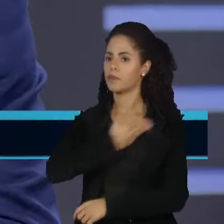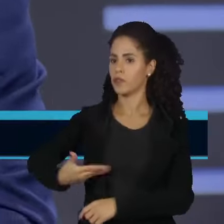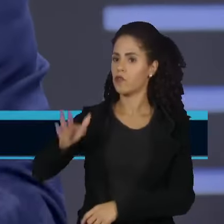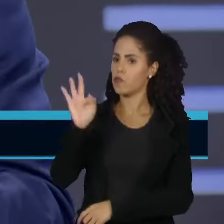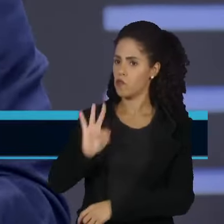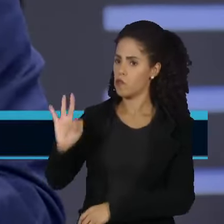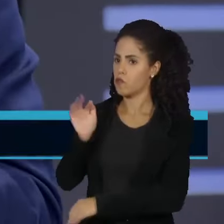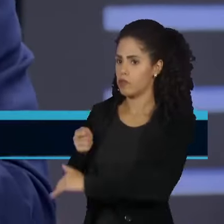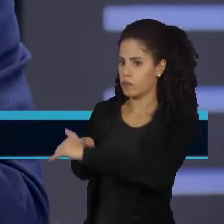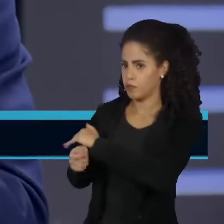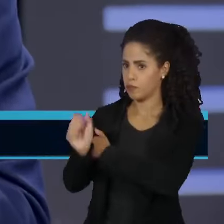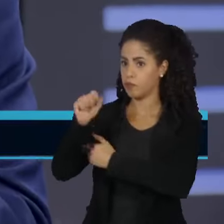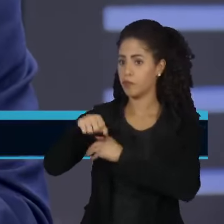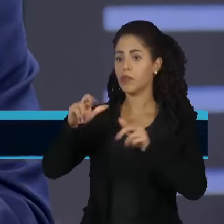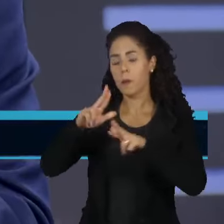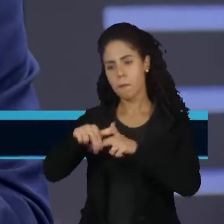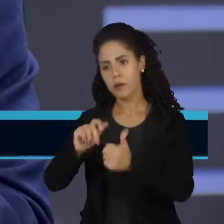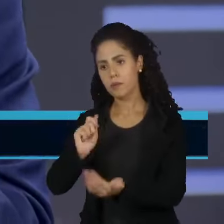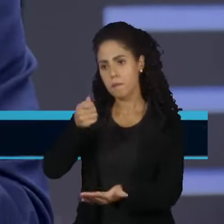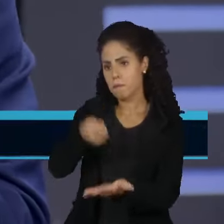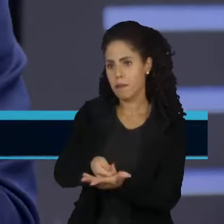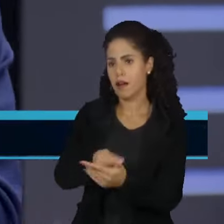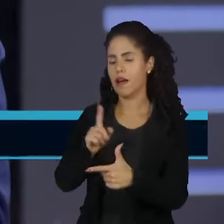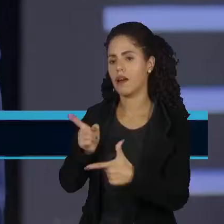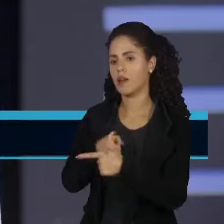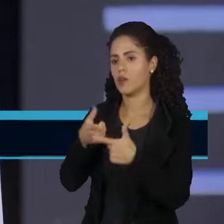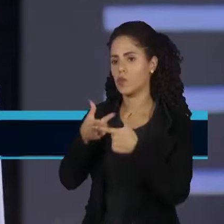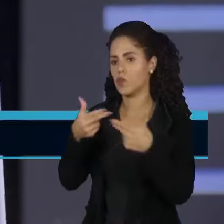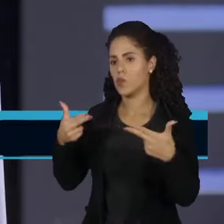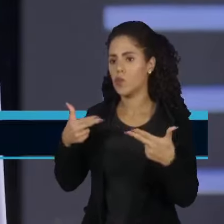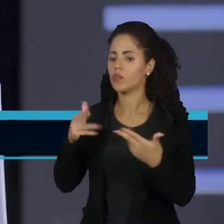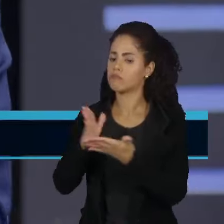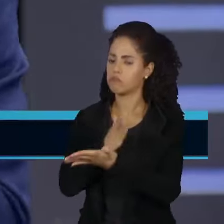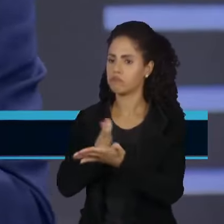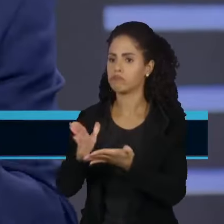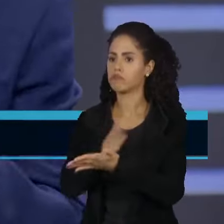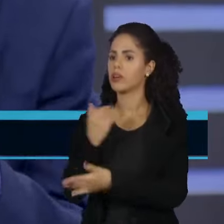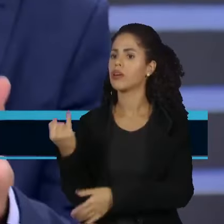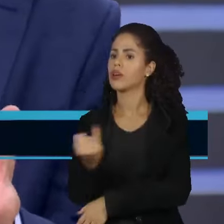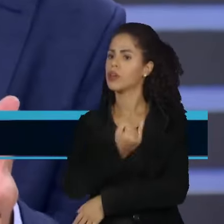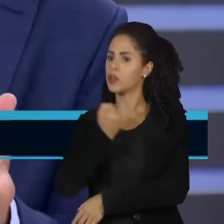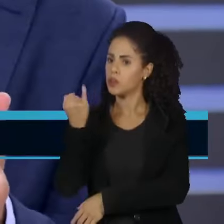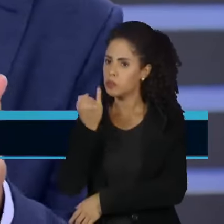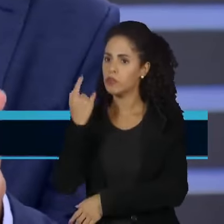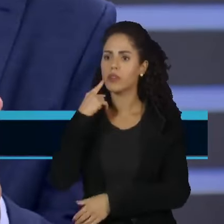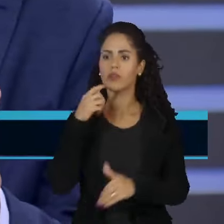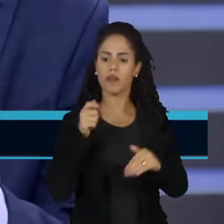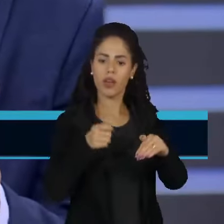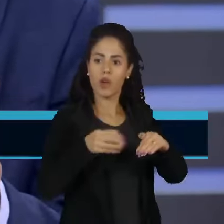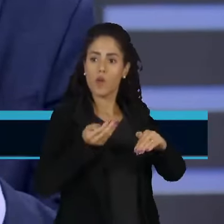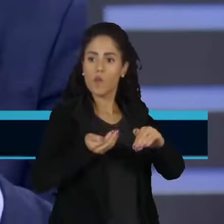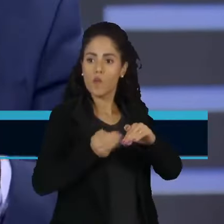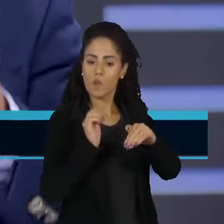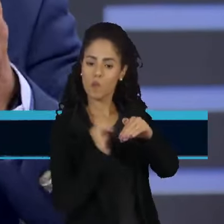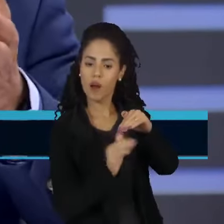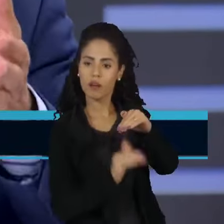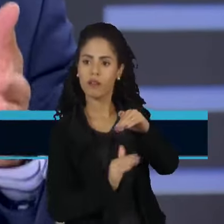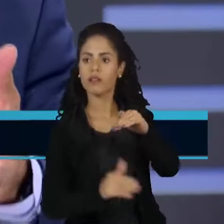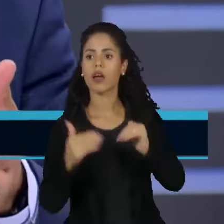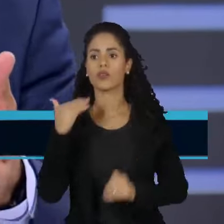acionista. Portanto, pagamento de dividendos, uma parcela relevante iria para os cofres